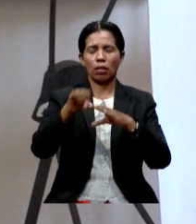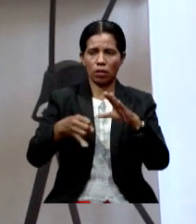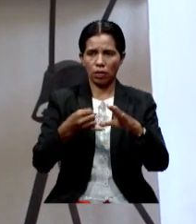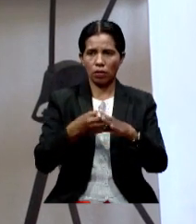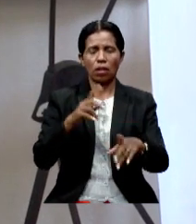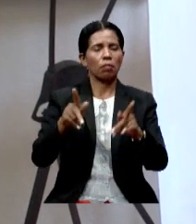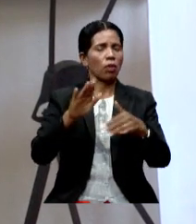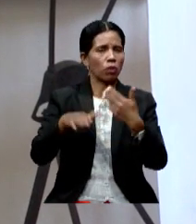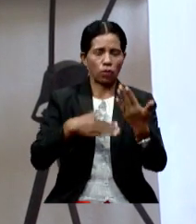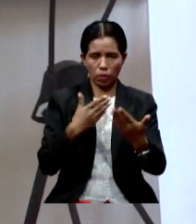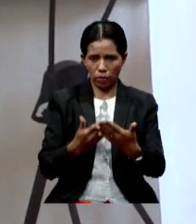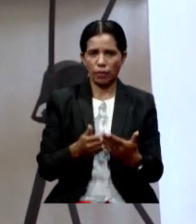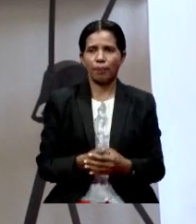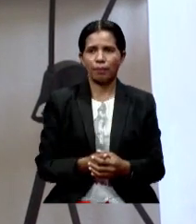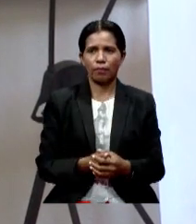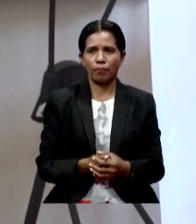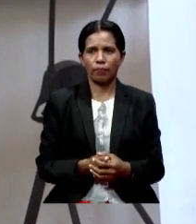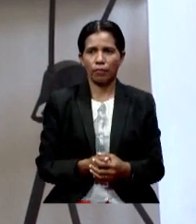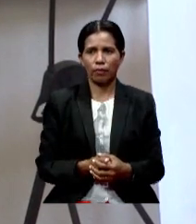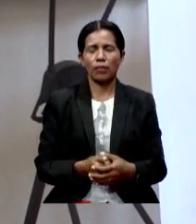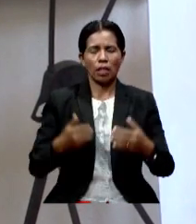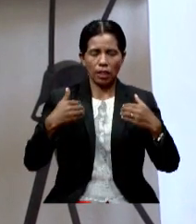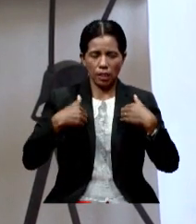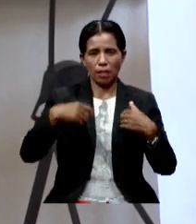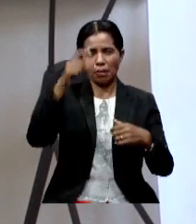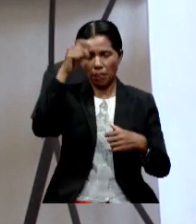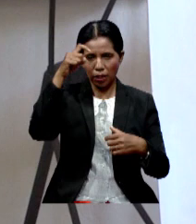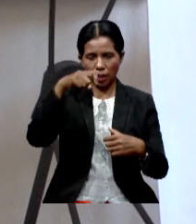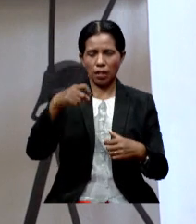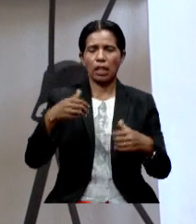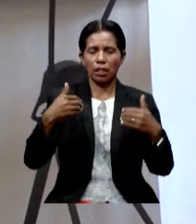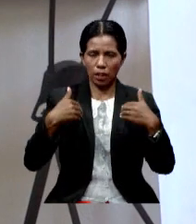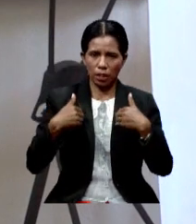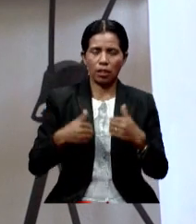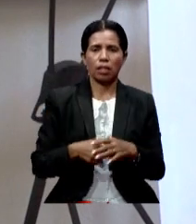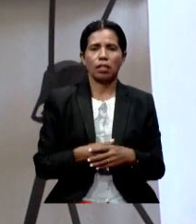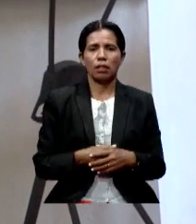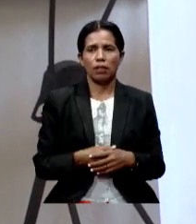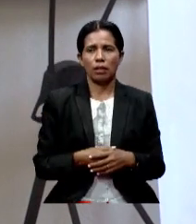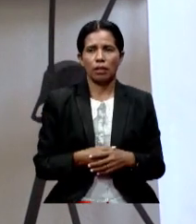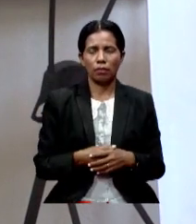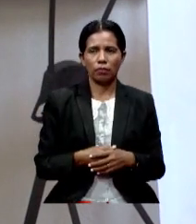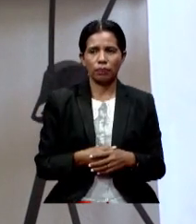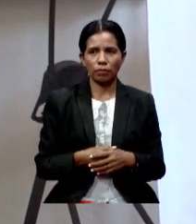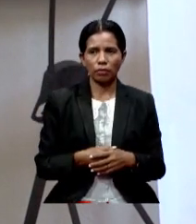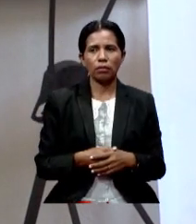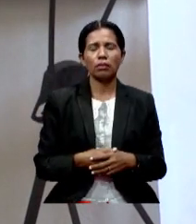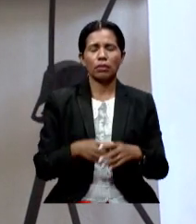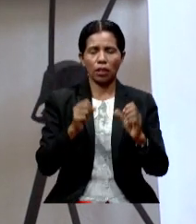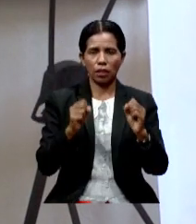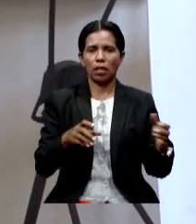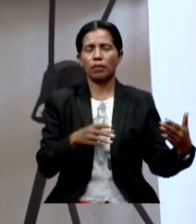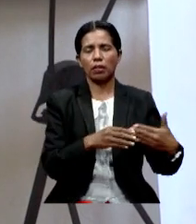ema hotu, nebe ma katu iha kapasidade, iha será que queda para tu bela